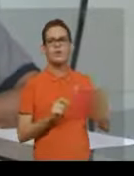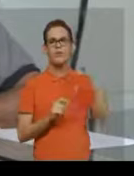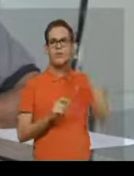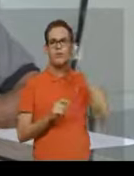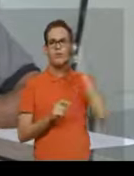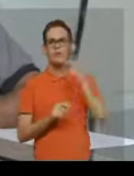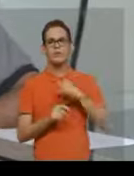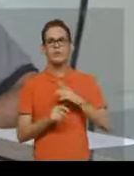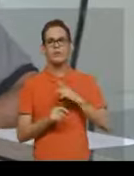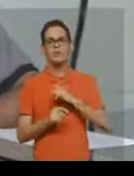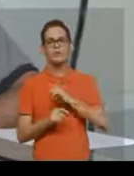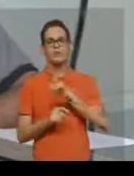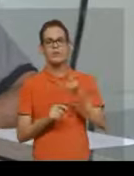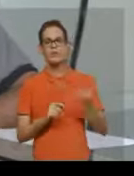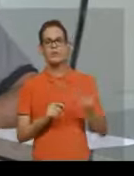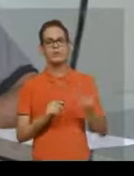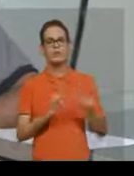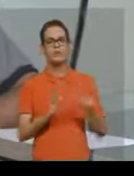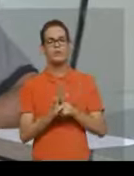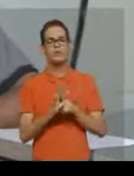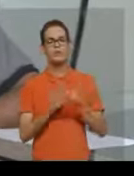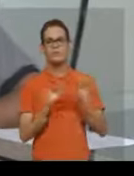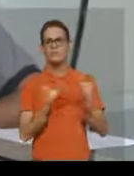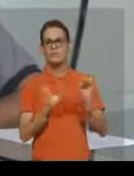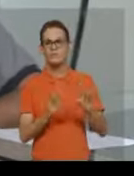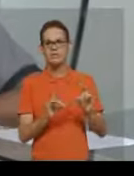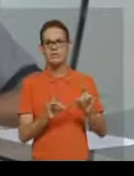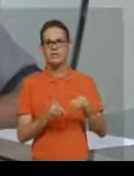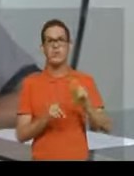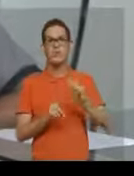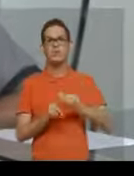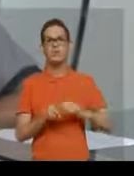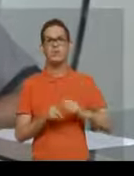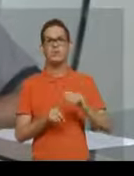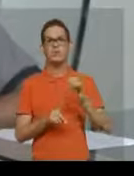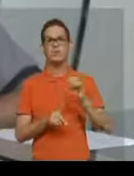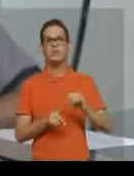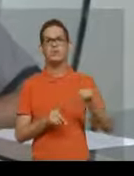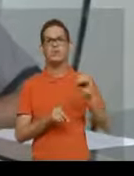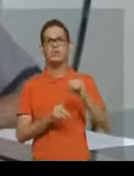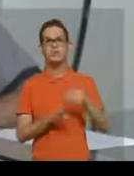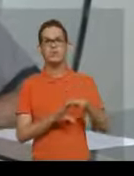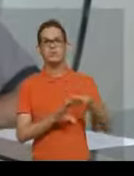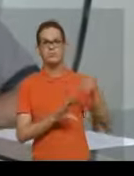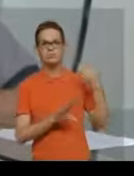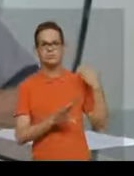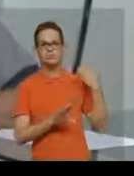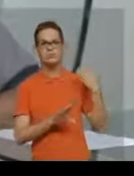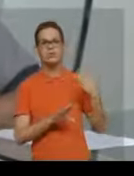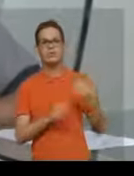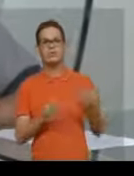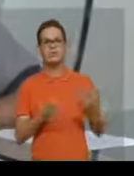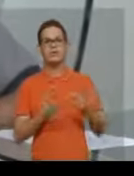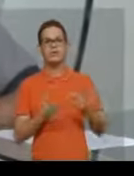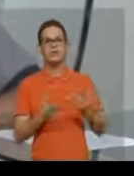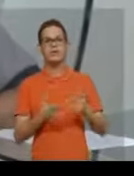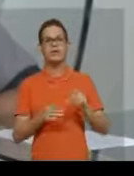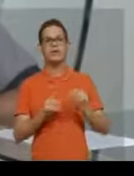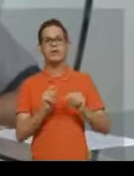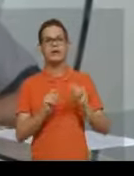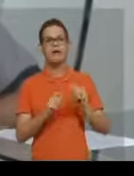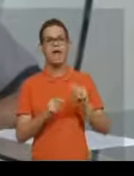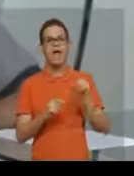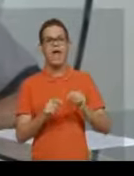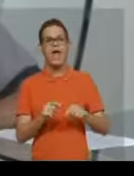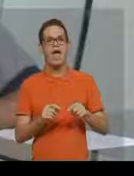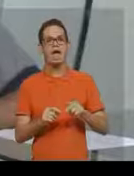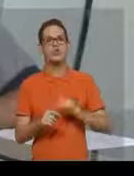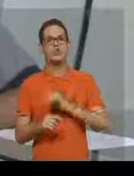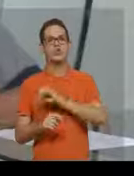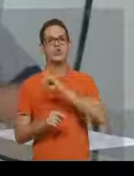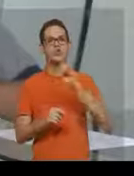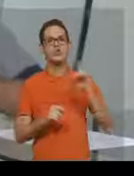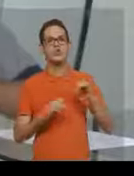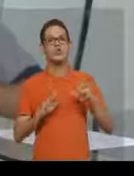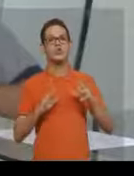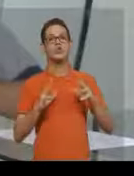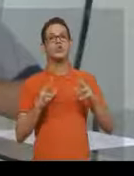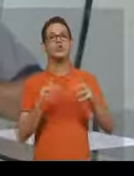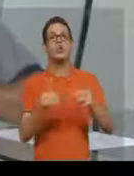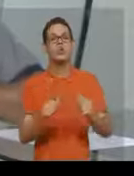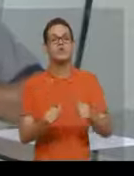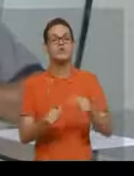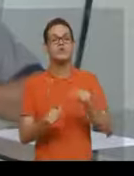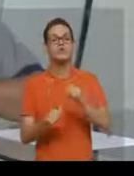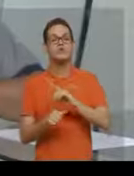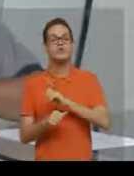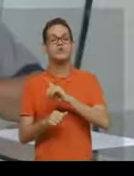as datas comemorativas, estamos no mês dele aí, que foi recente agora. Significa véspera de Todos os Santos. Lá eles